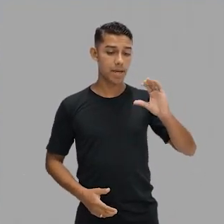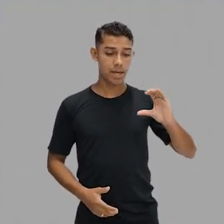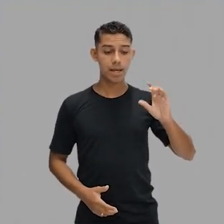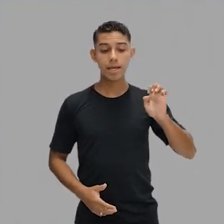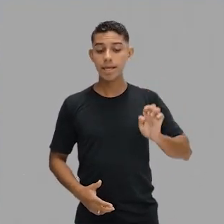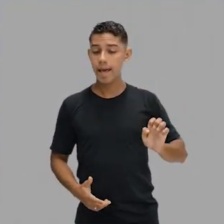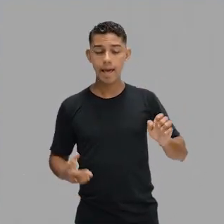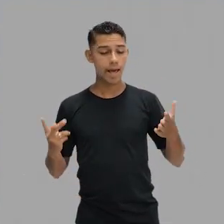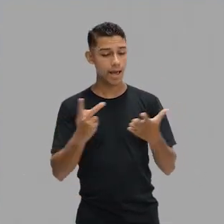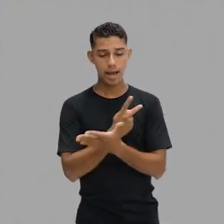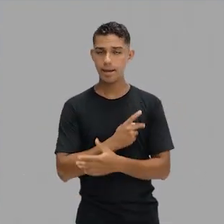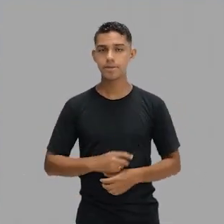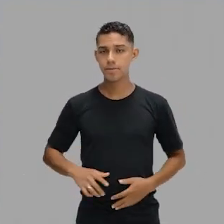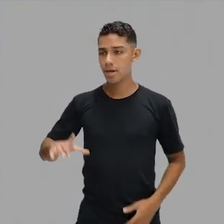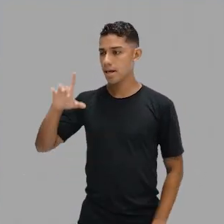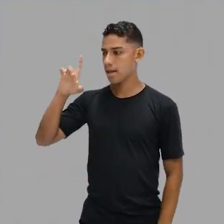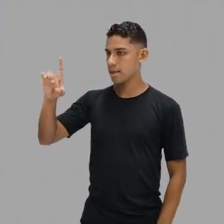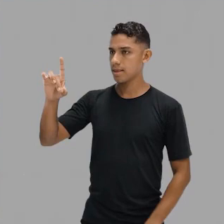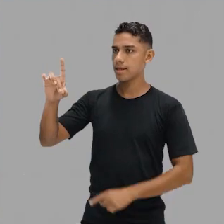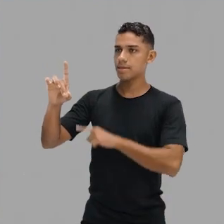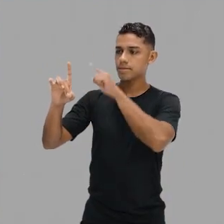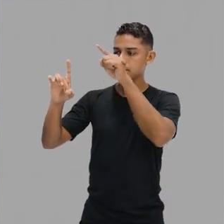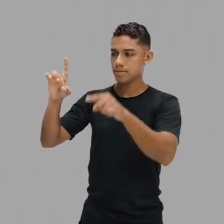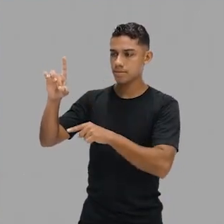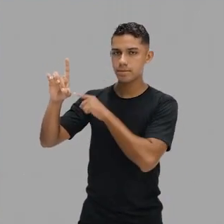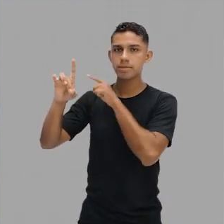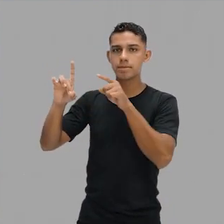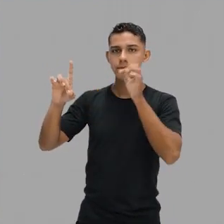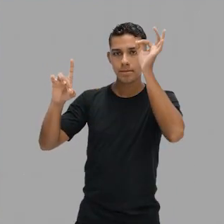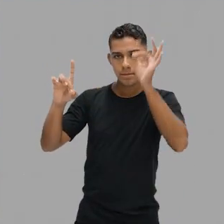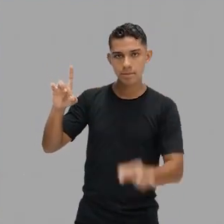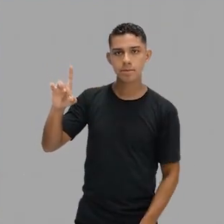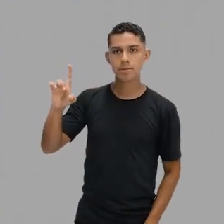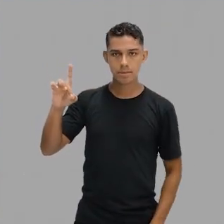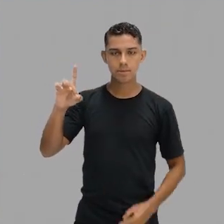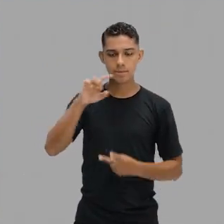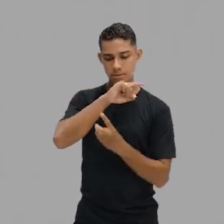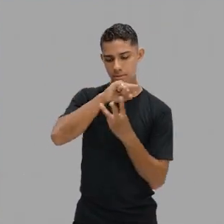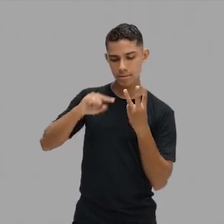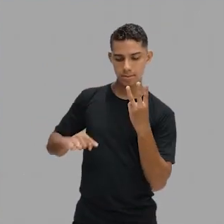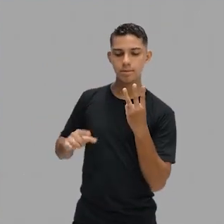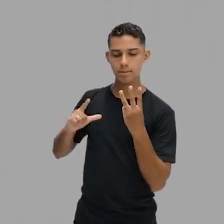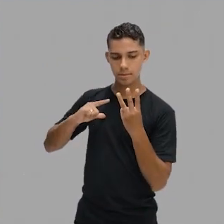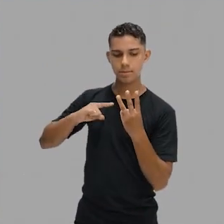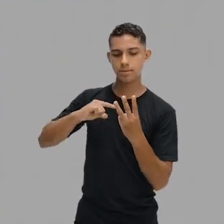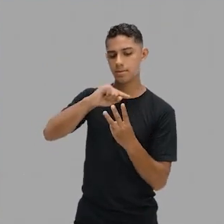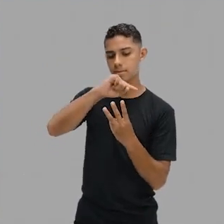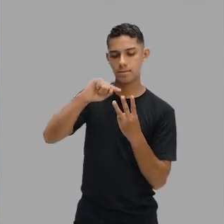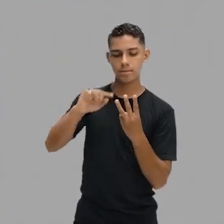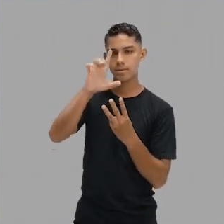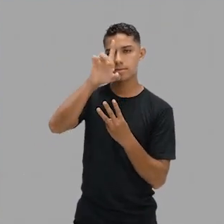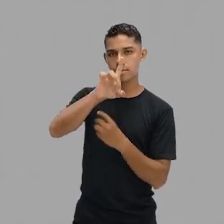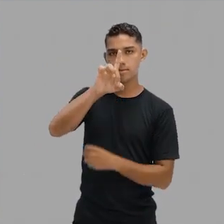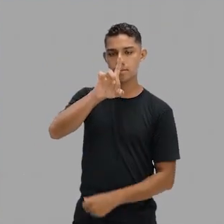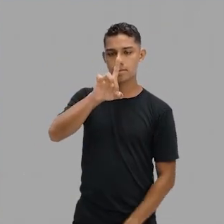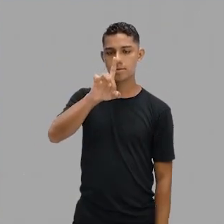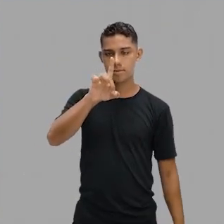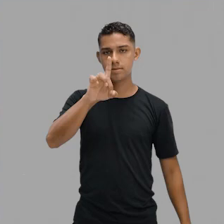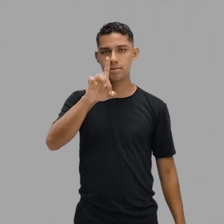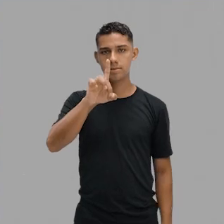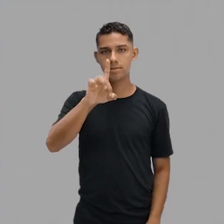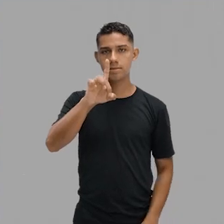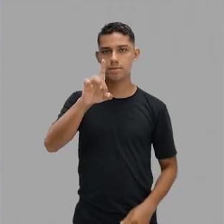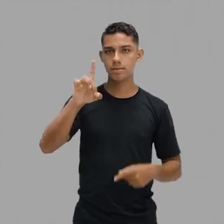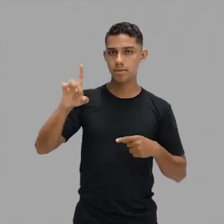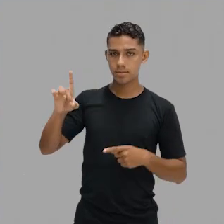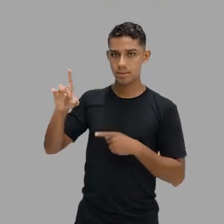fazer? Eu vou pegar a letra D e assinalar, porque eu tenho os 3 como contratualistas, tá? Show de bola? Você vai